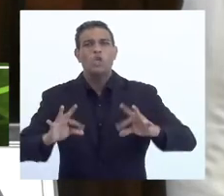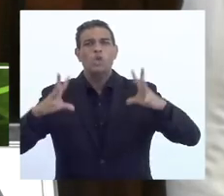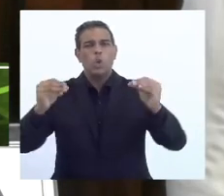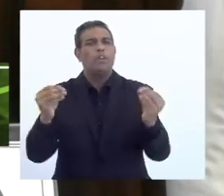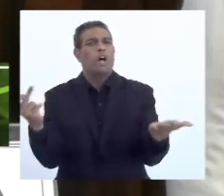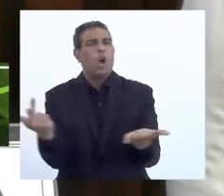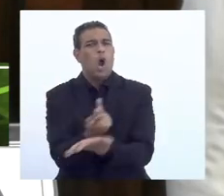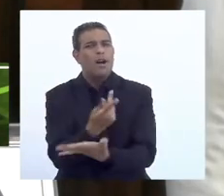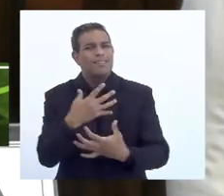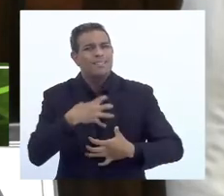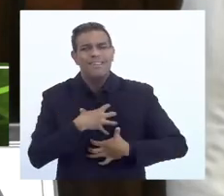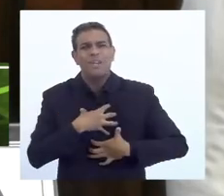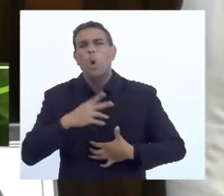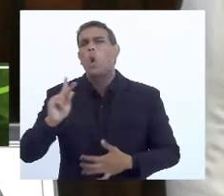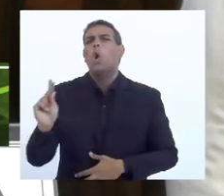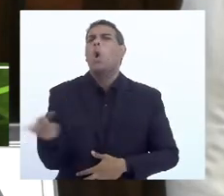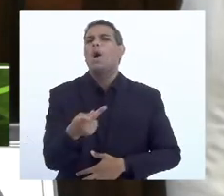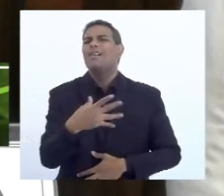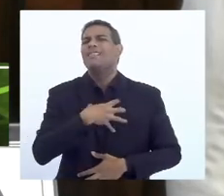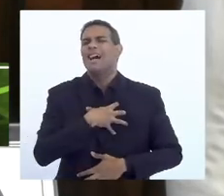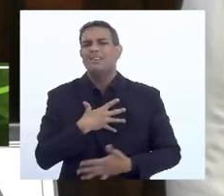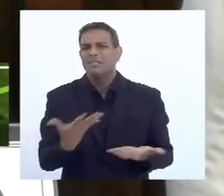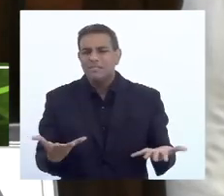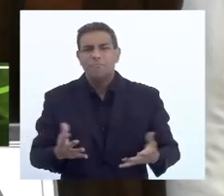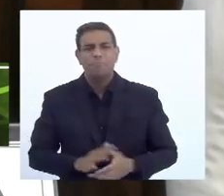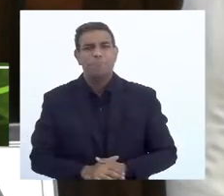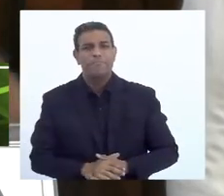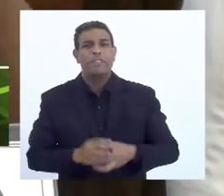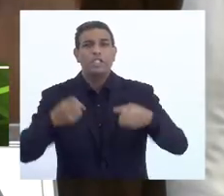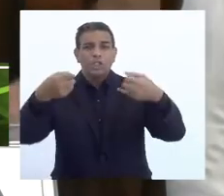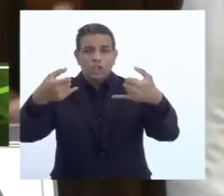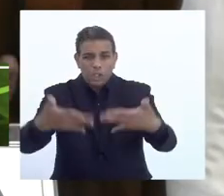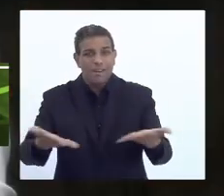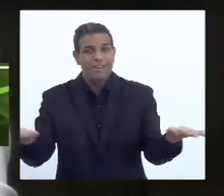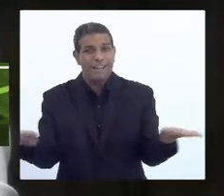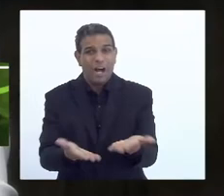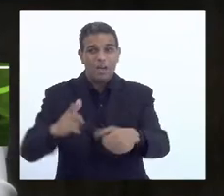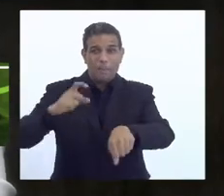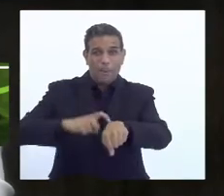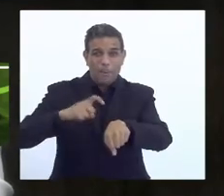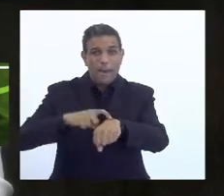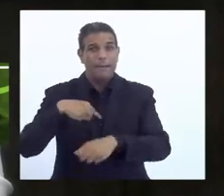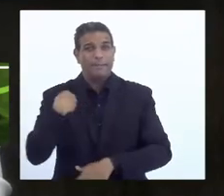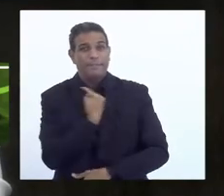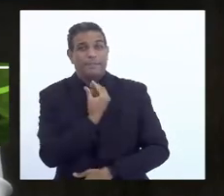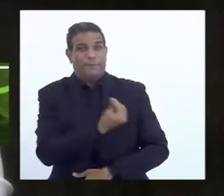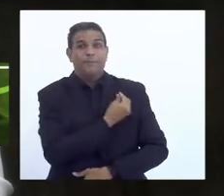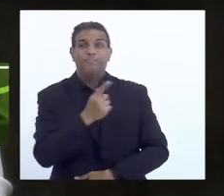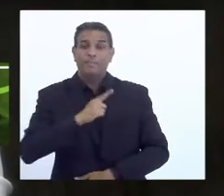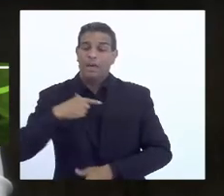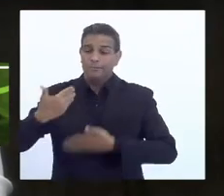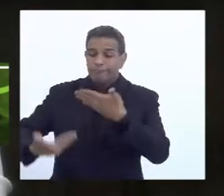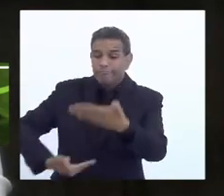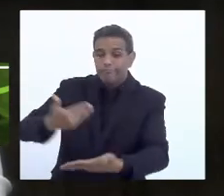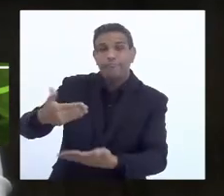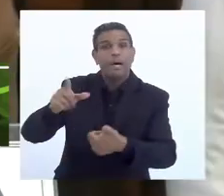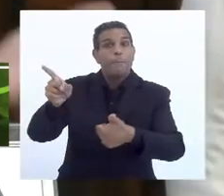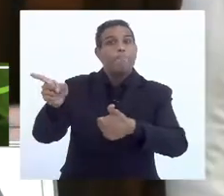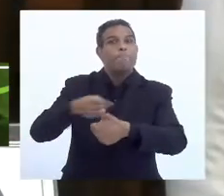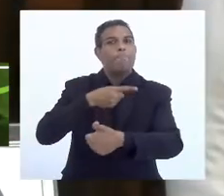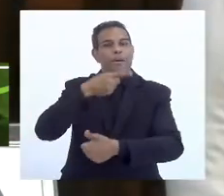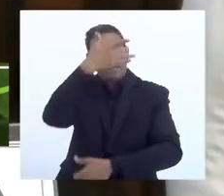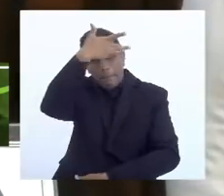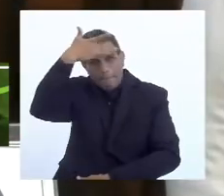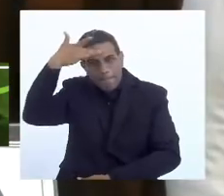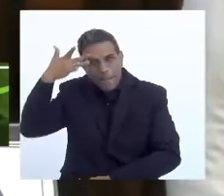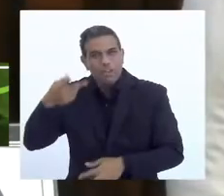sido assim? O que aconteceu? O que aconteceu é isso que eu falo, nós vivemos na treva, mas nós temos avanços. Foi a primeira vez que as